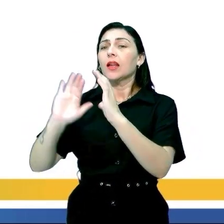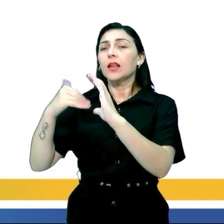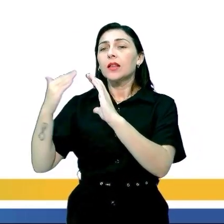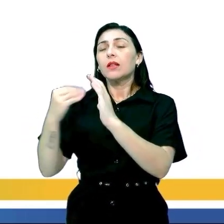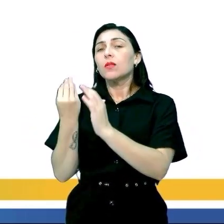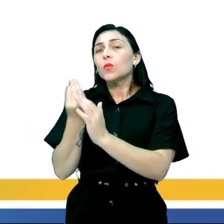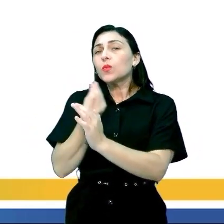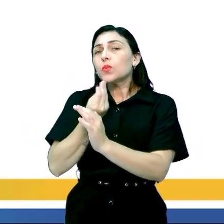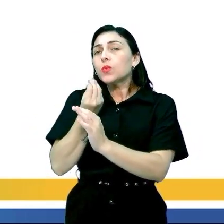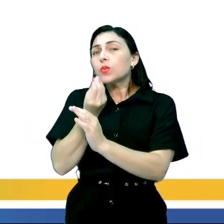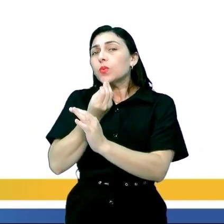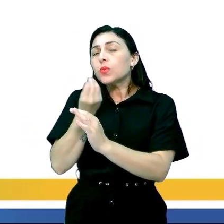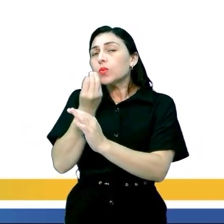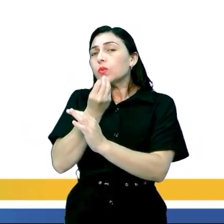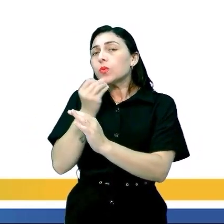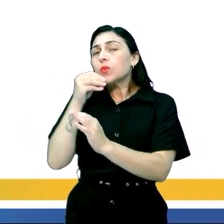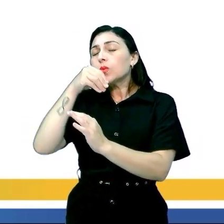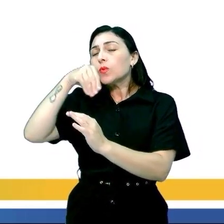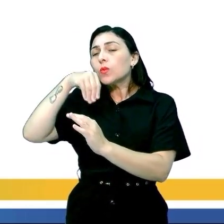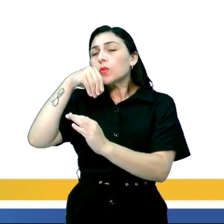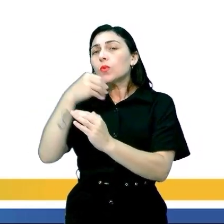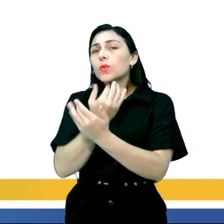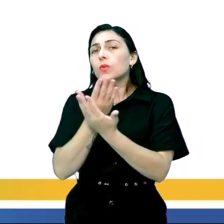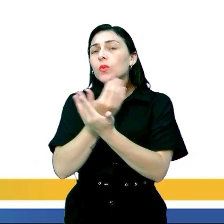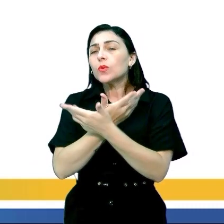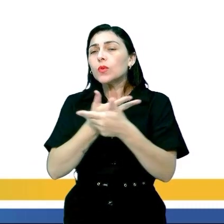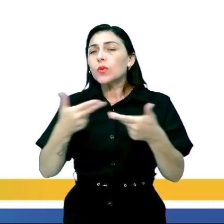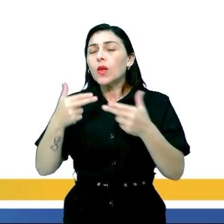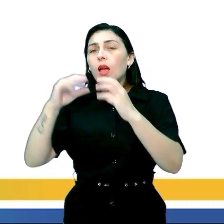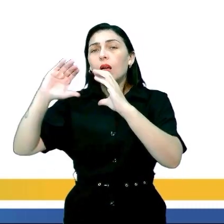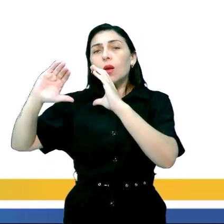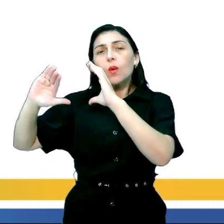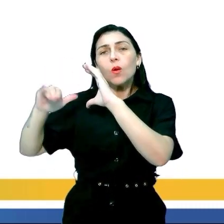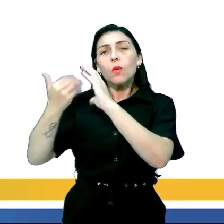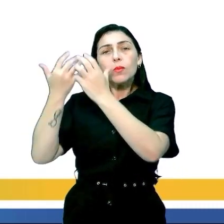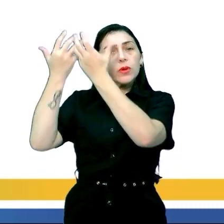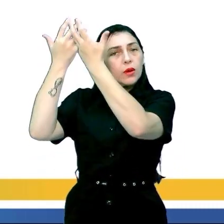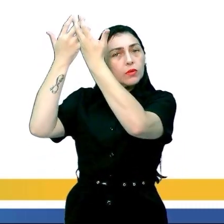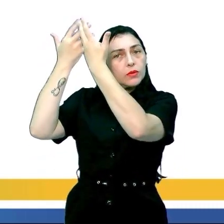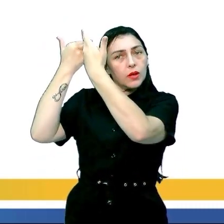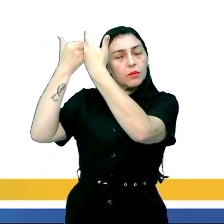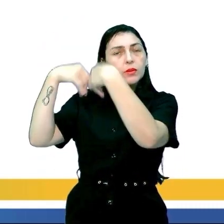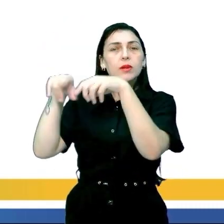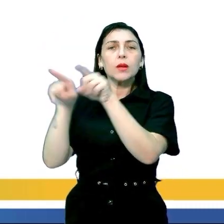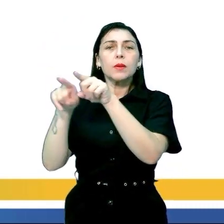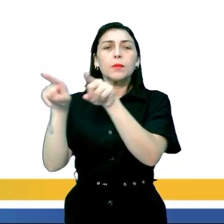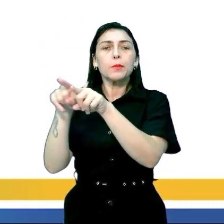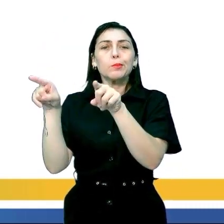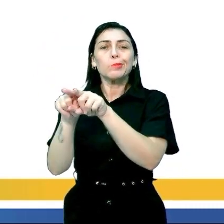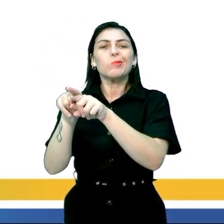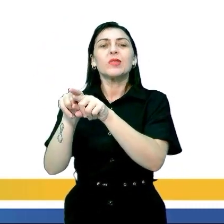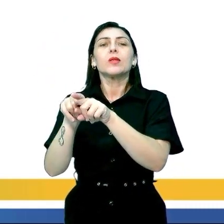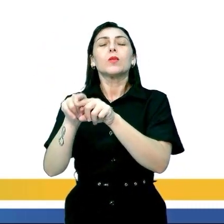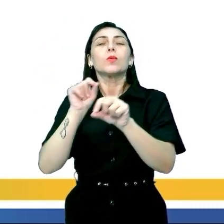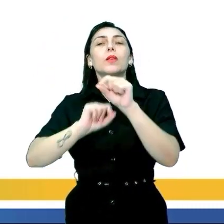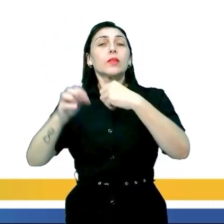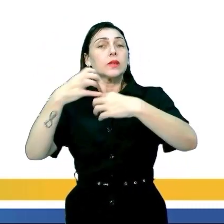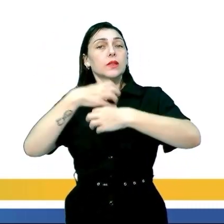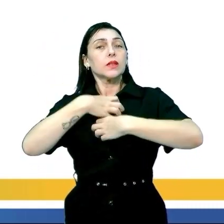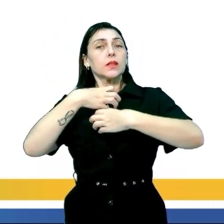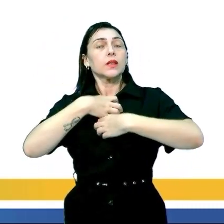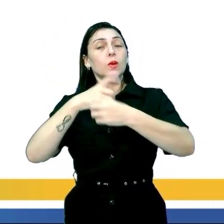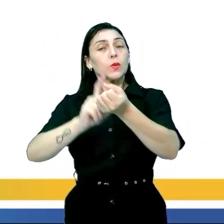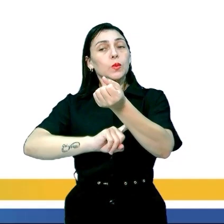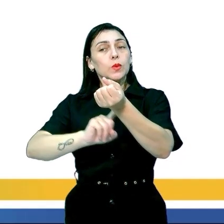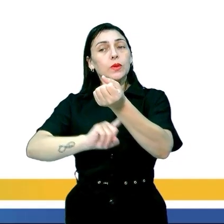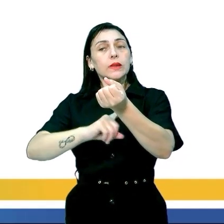os sabores, né, dos alimentos e os comunica ao cérebro, desencadeando assim impulsos